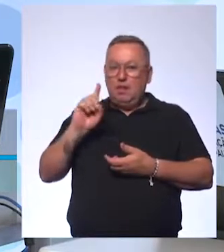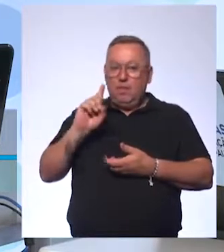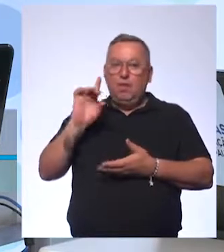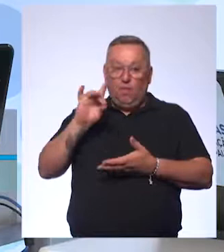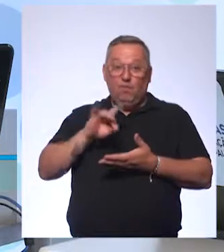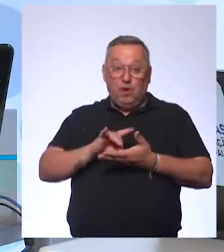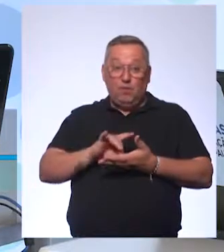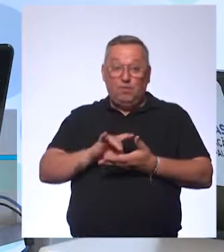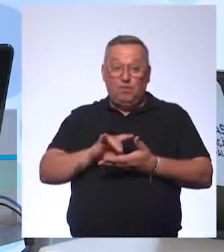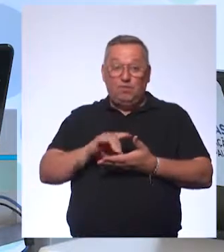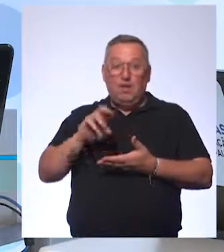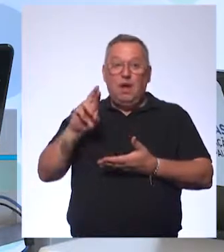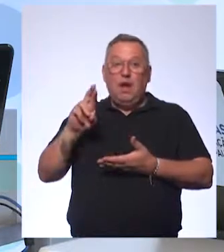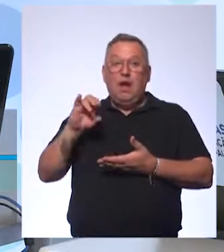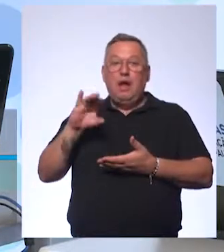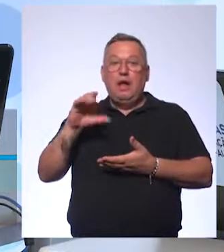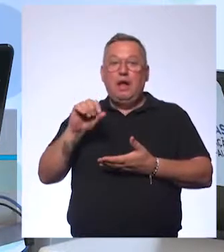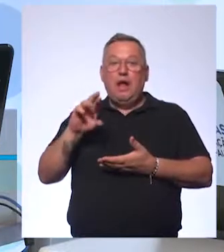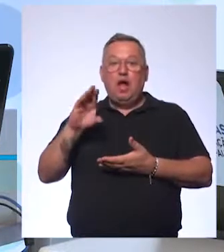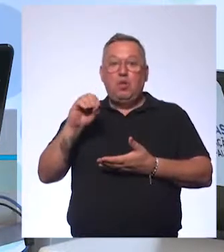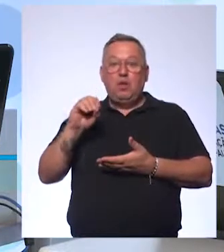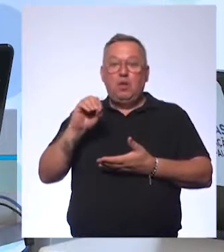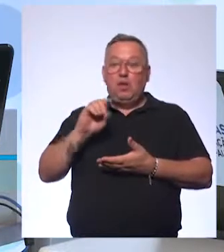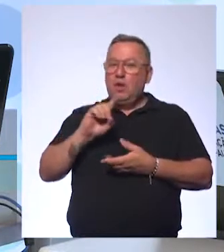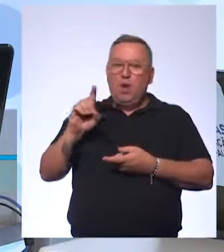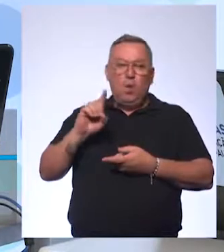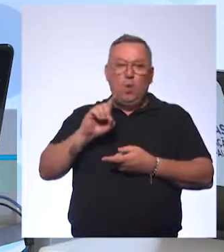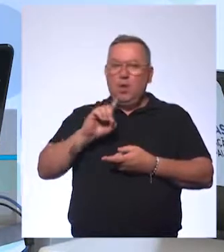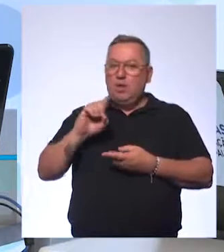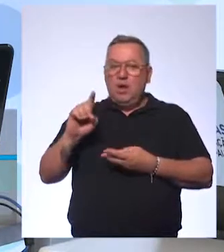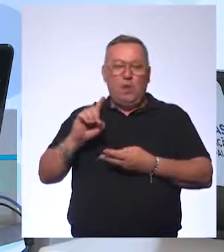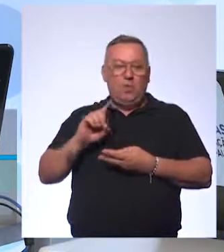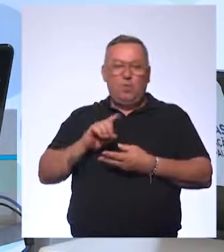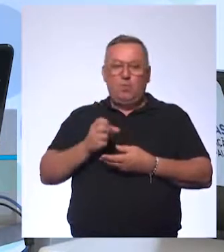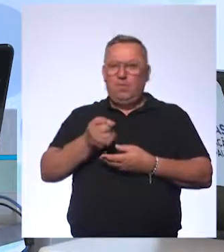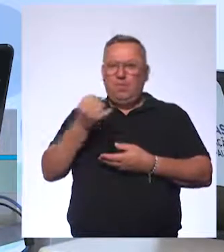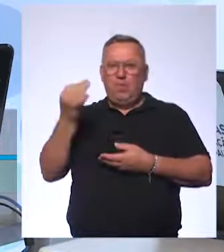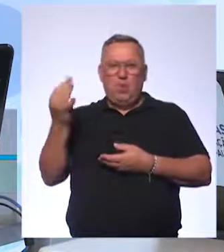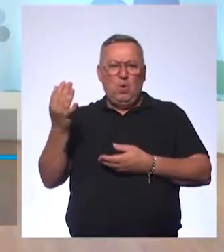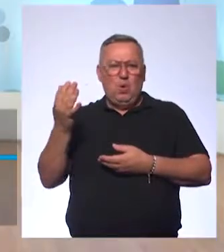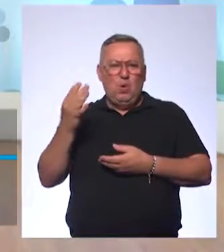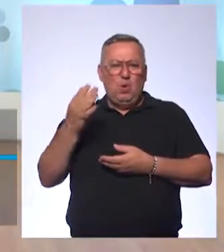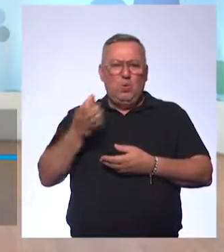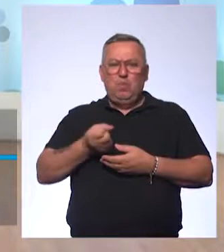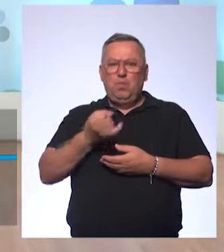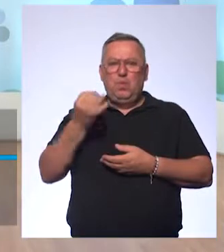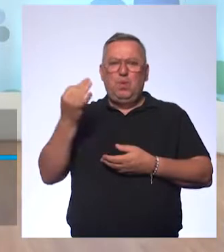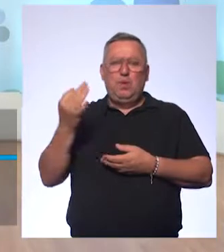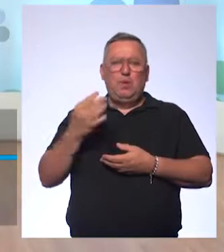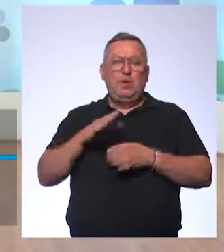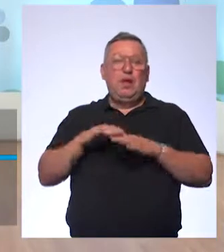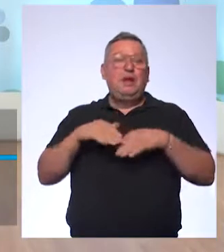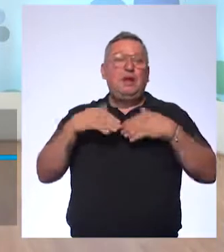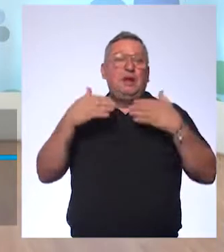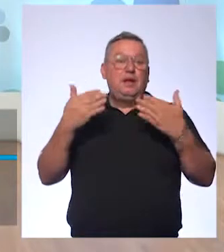fato. Ricardo, não. Emanuele, não. Muitos, muitos, muitos, muitos.